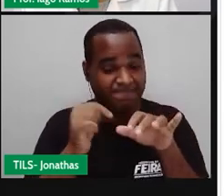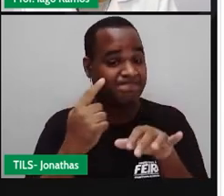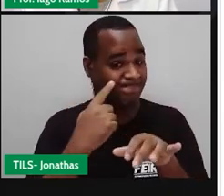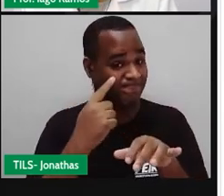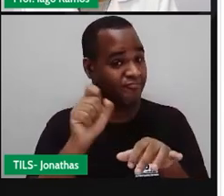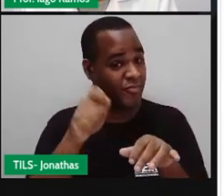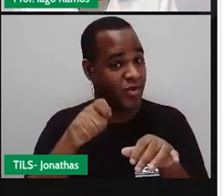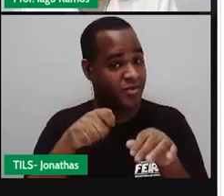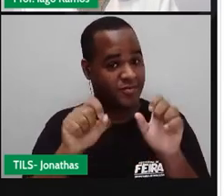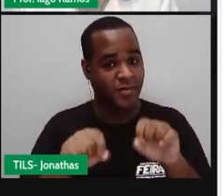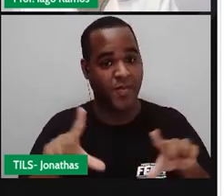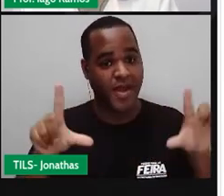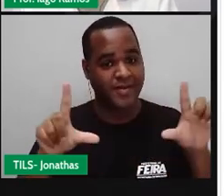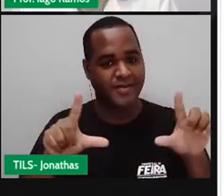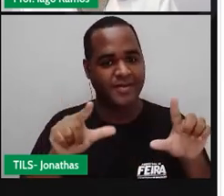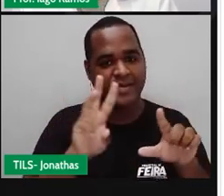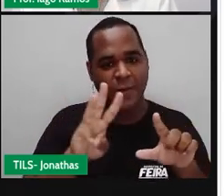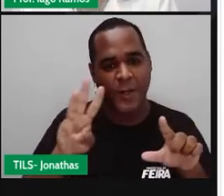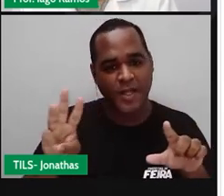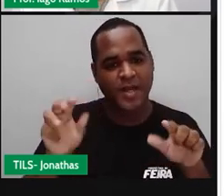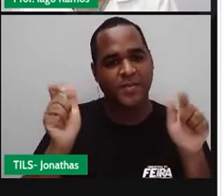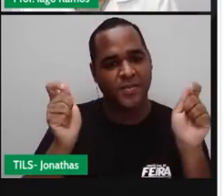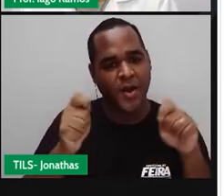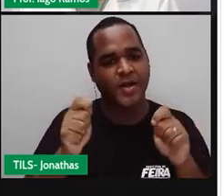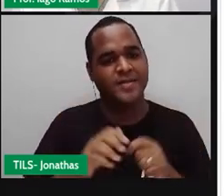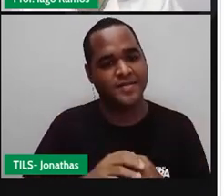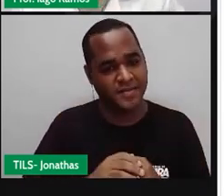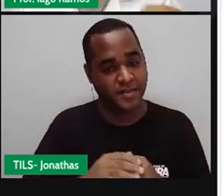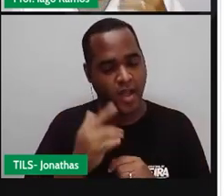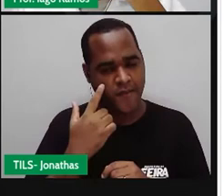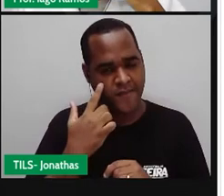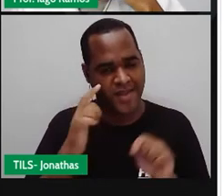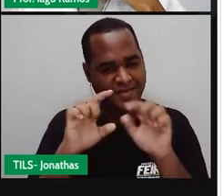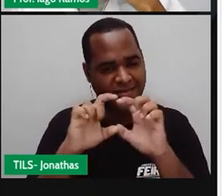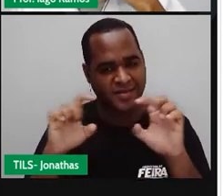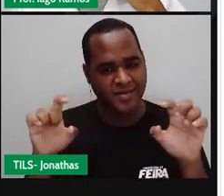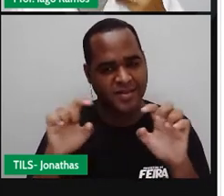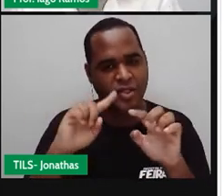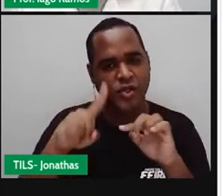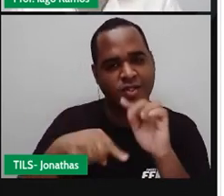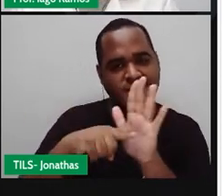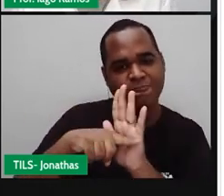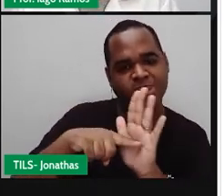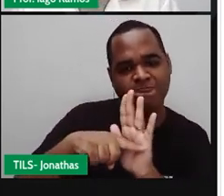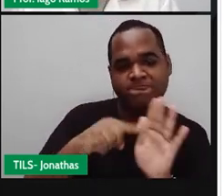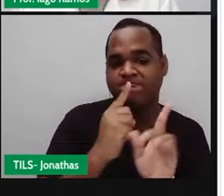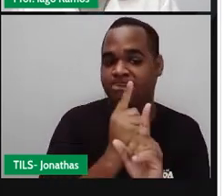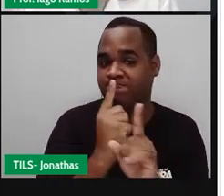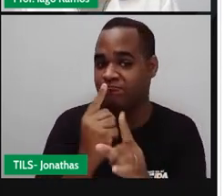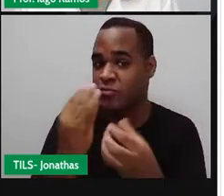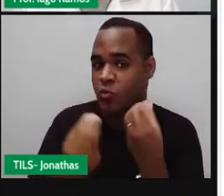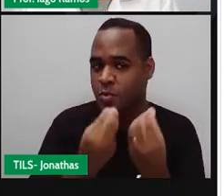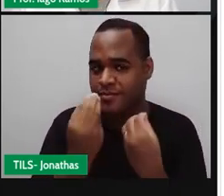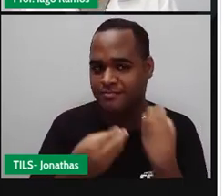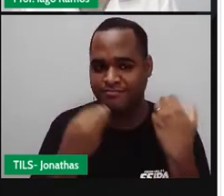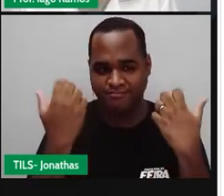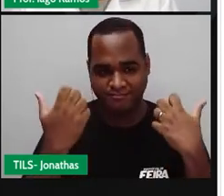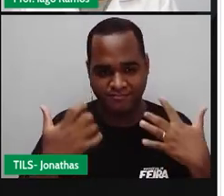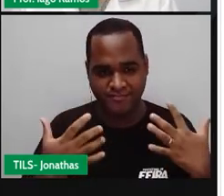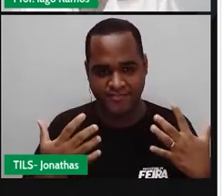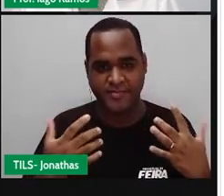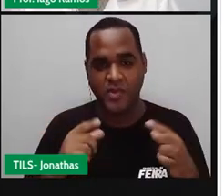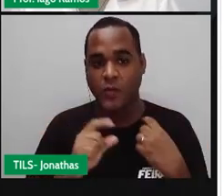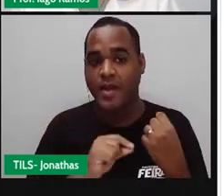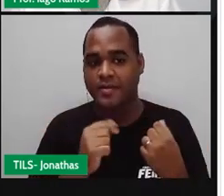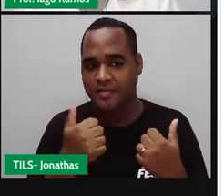baixo da tirinha E aí eu quero ler essa tirinha com você e a gente vai analisar o pé que a gente consegue fazer a respeito do